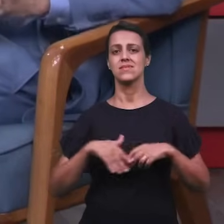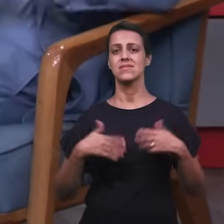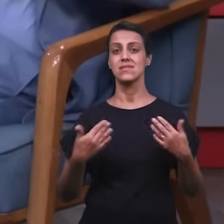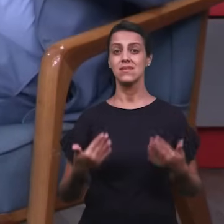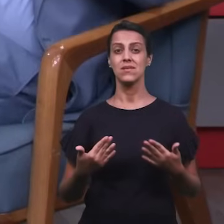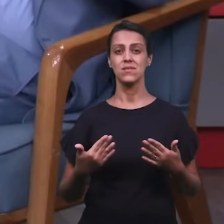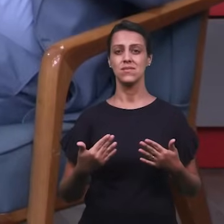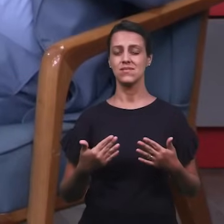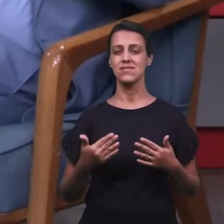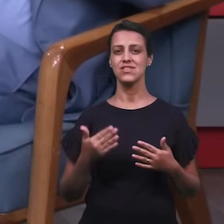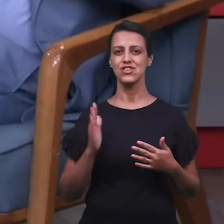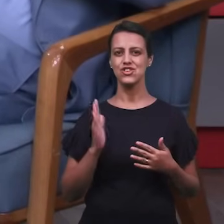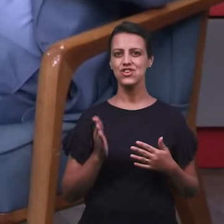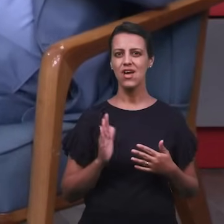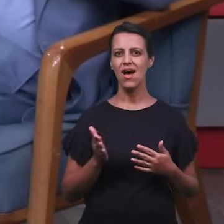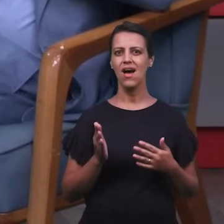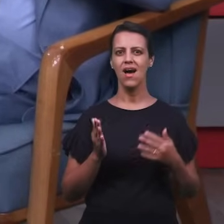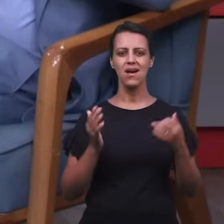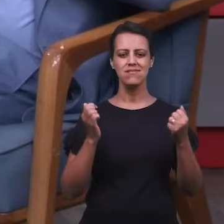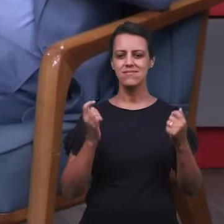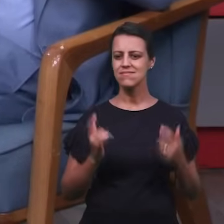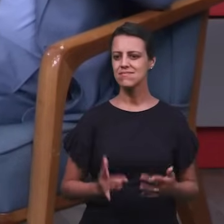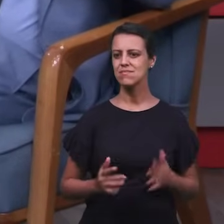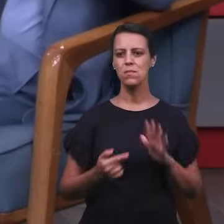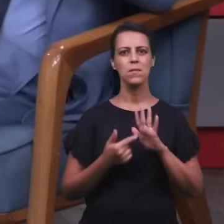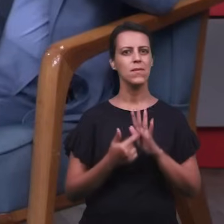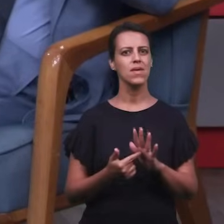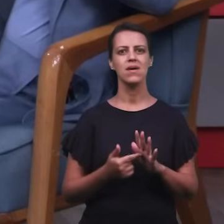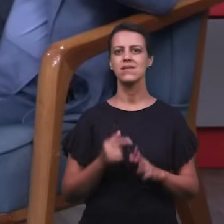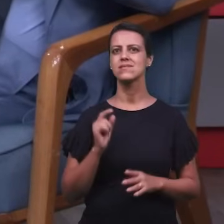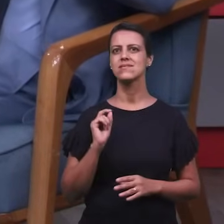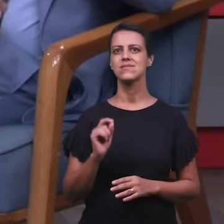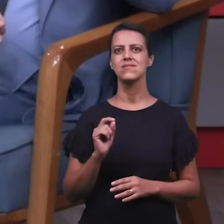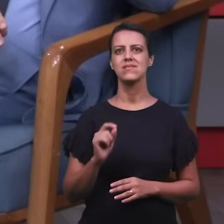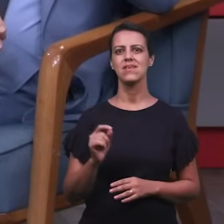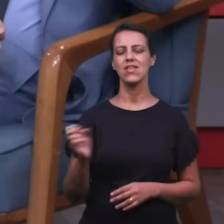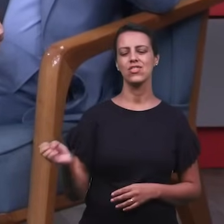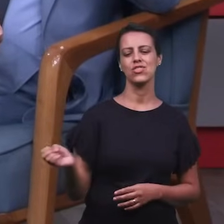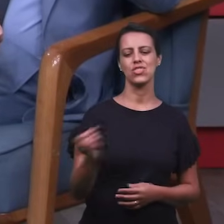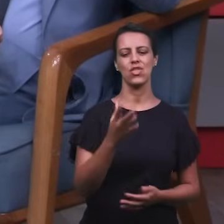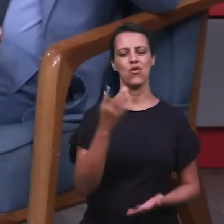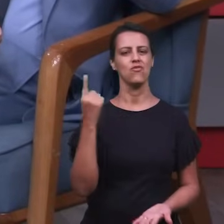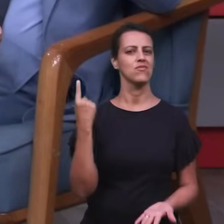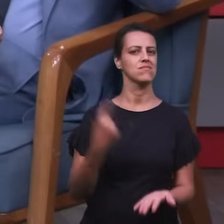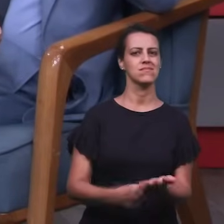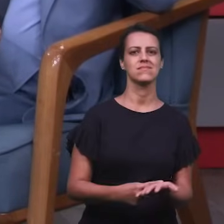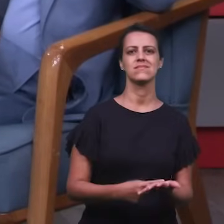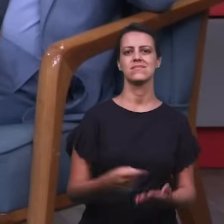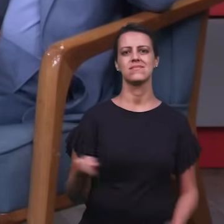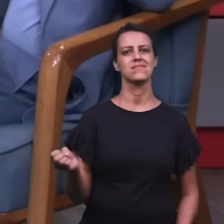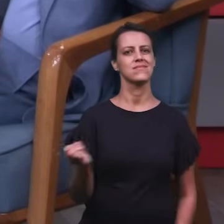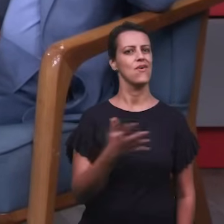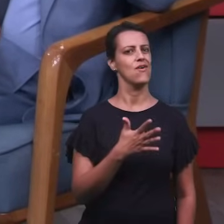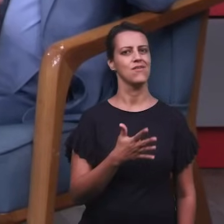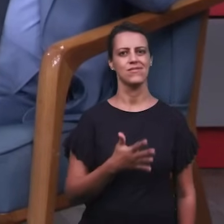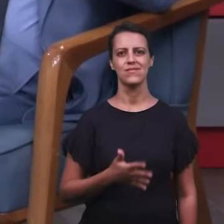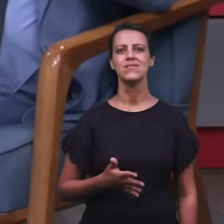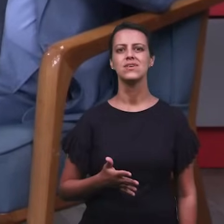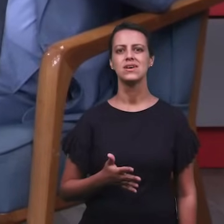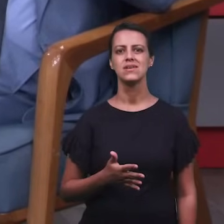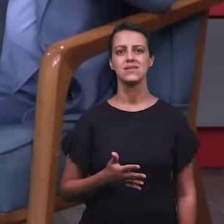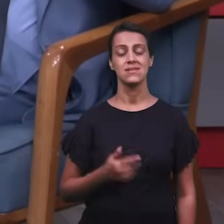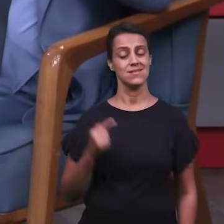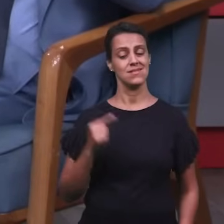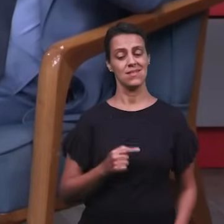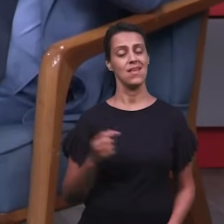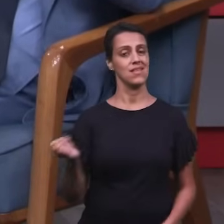sangue. Então ali ele já está colocando, o que ele está estabelecendo ali? Um novo pacto.